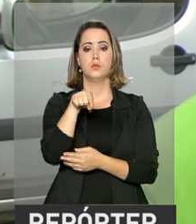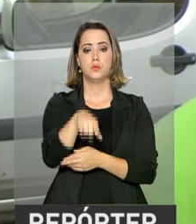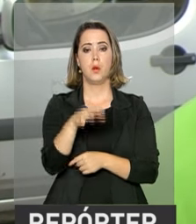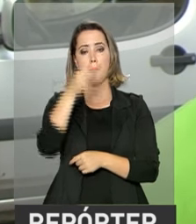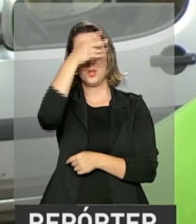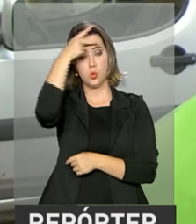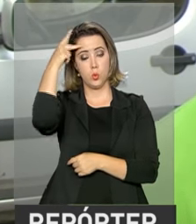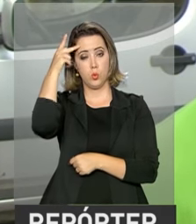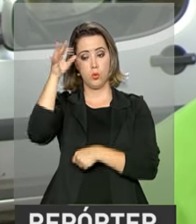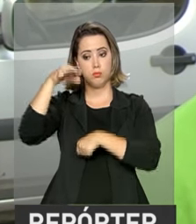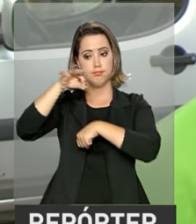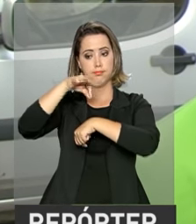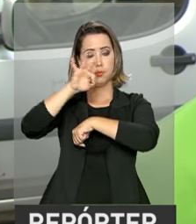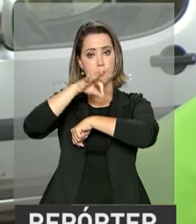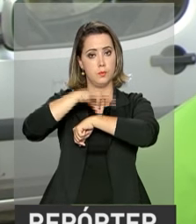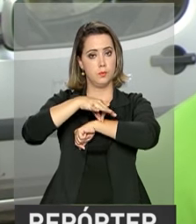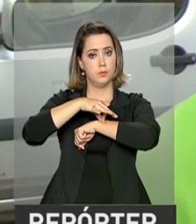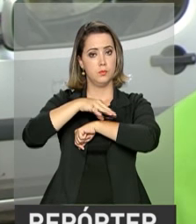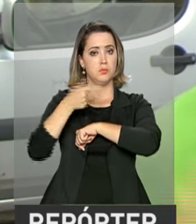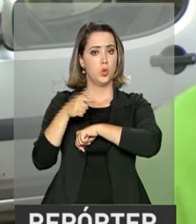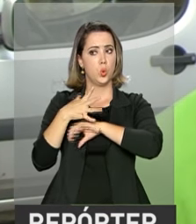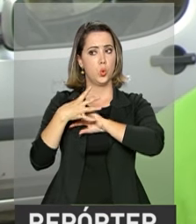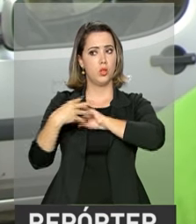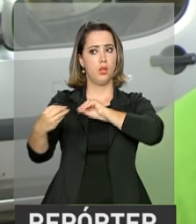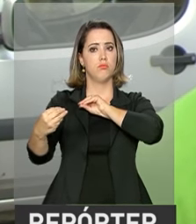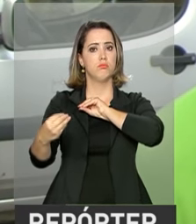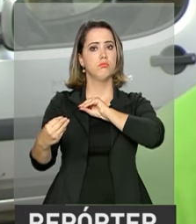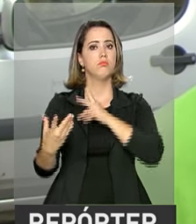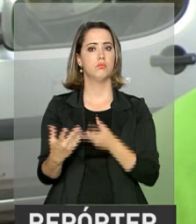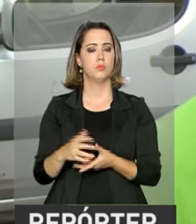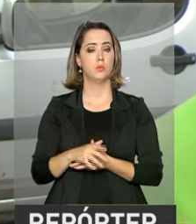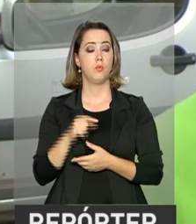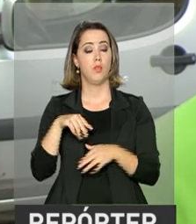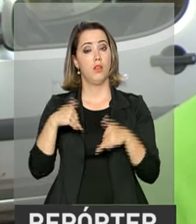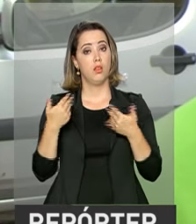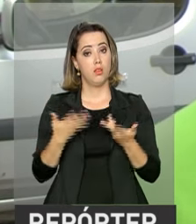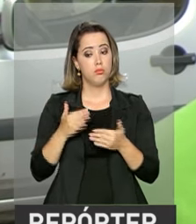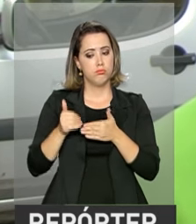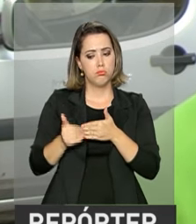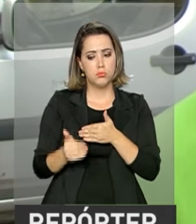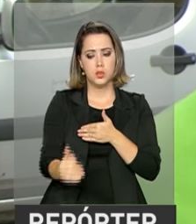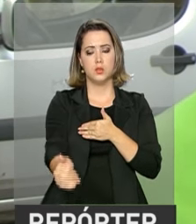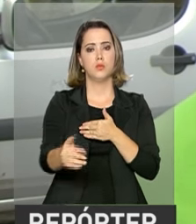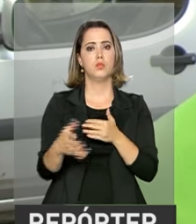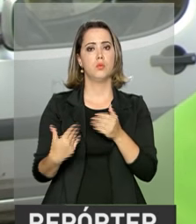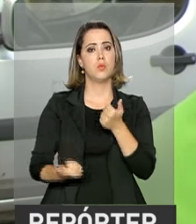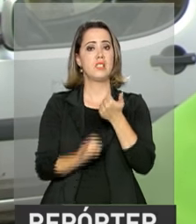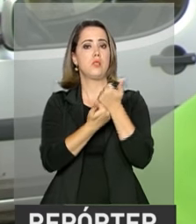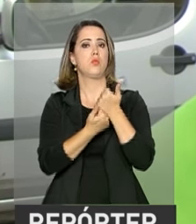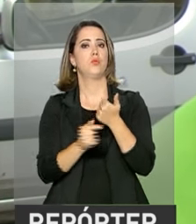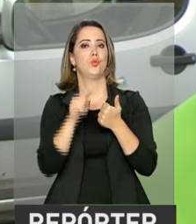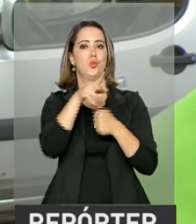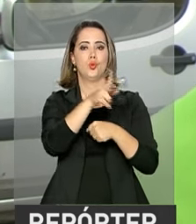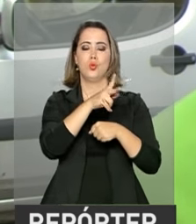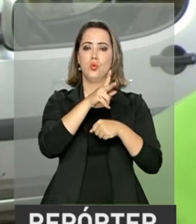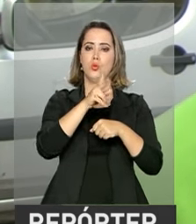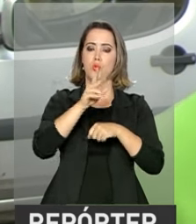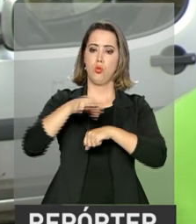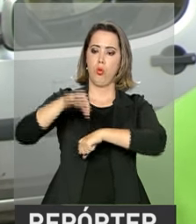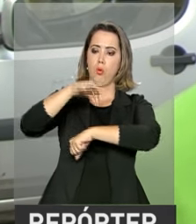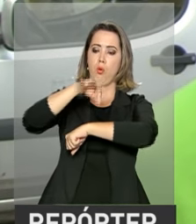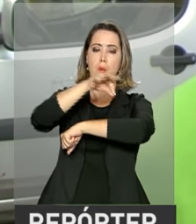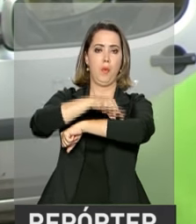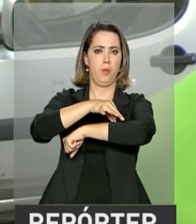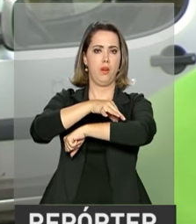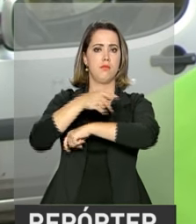picar uma pessoa que tem um desses vírus em seu sangue, ele não transmite para outra. Então com o tempo você faz a substituição de uma população que não tem Wolbachia por uma